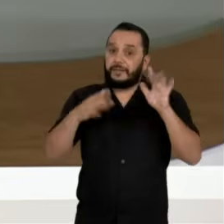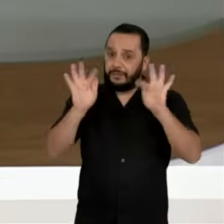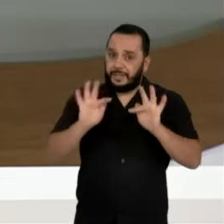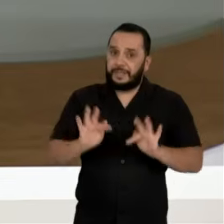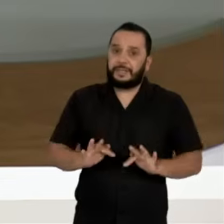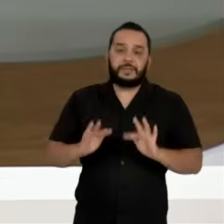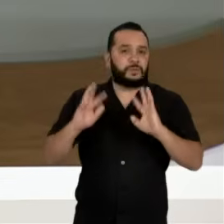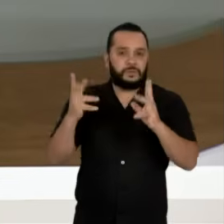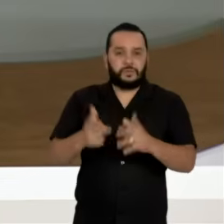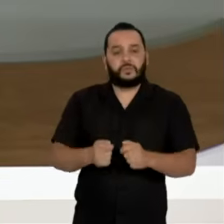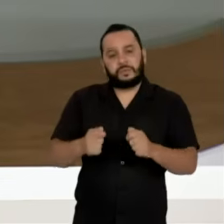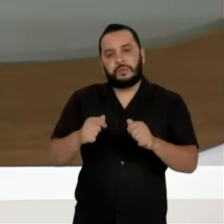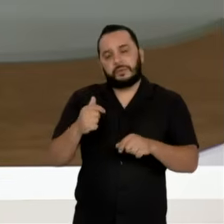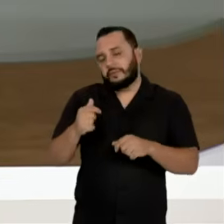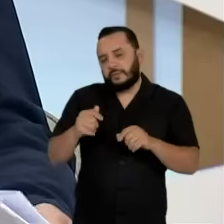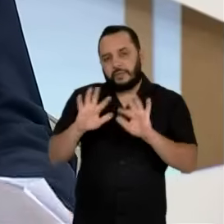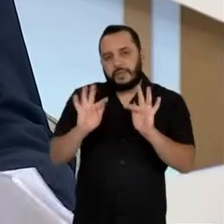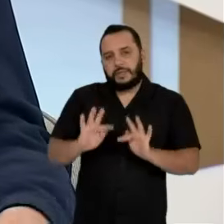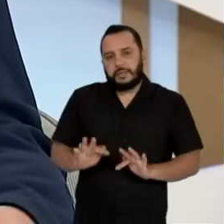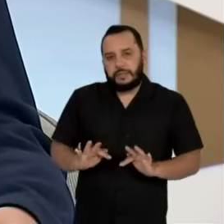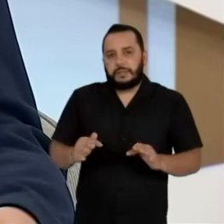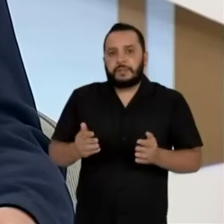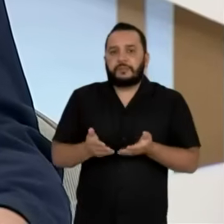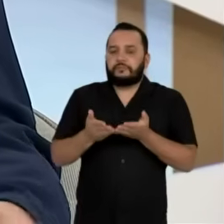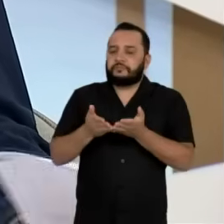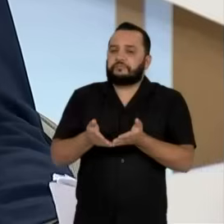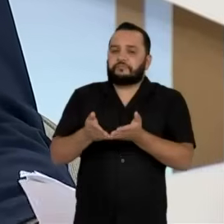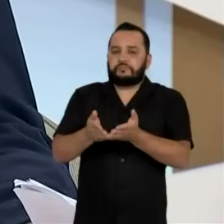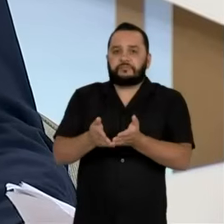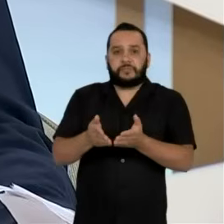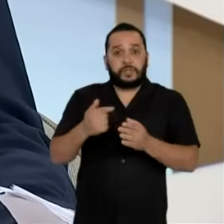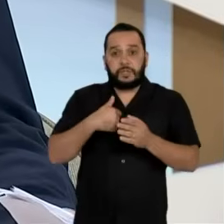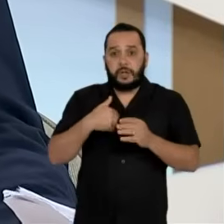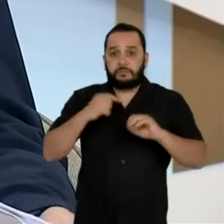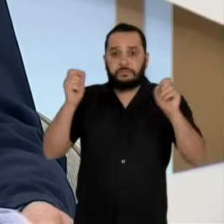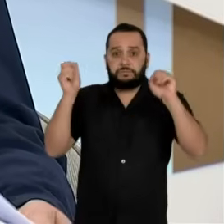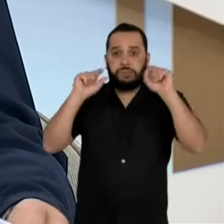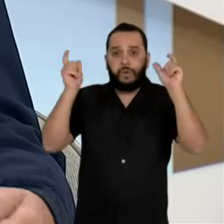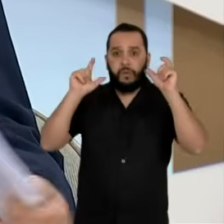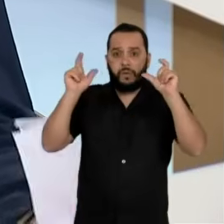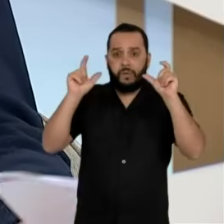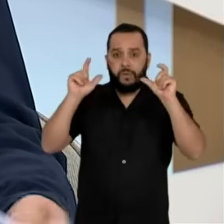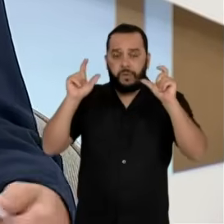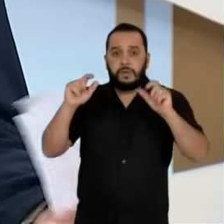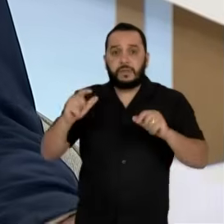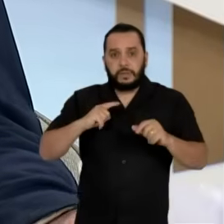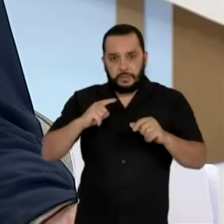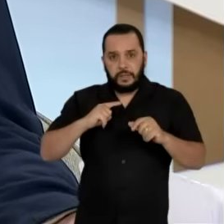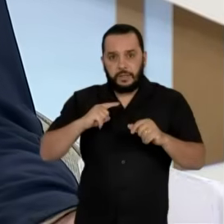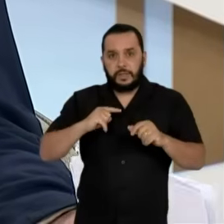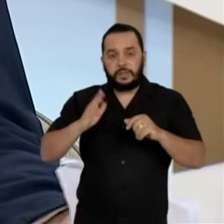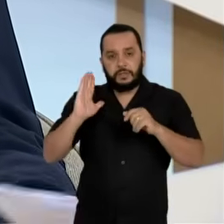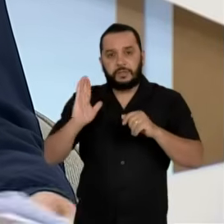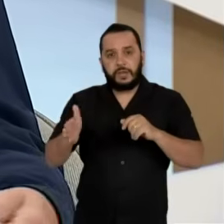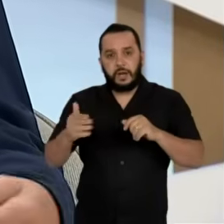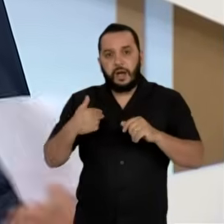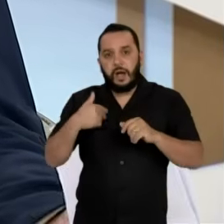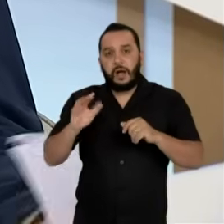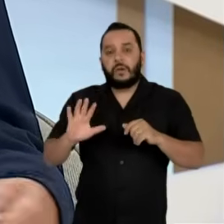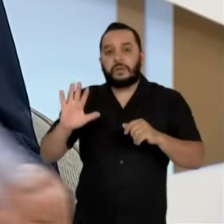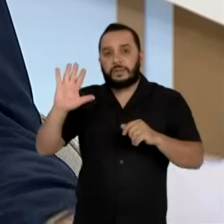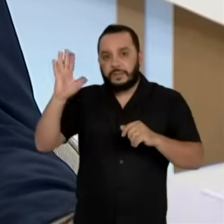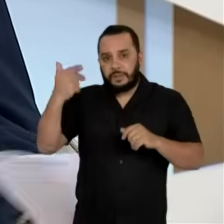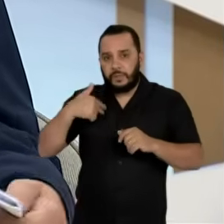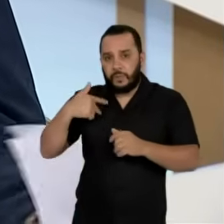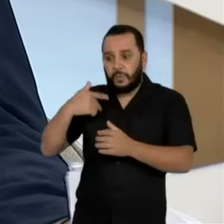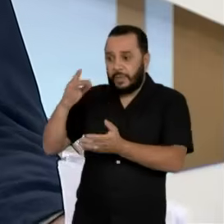trabalhar lá com as comunidades e tal, no nosso barquinho, e tomamos um torpedo de um submarino que veio de algum lugar, de um inimigo